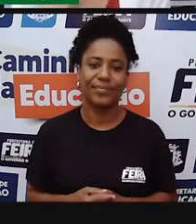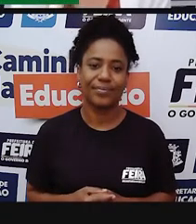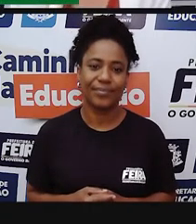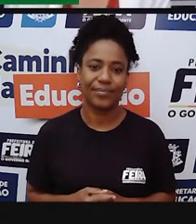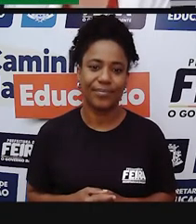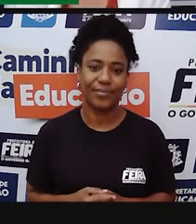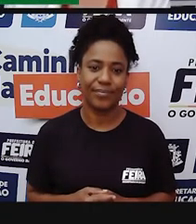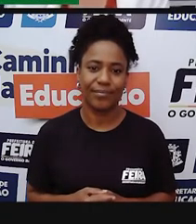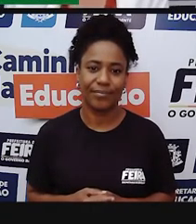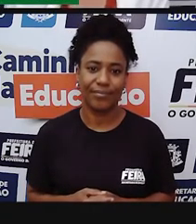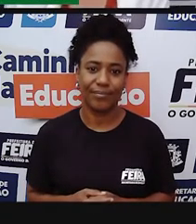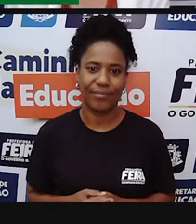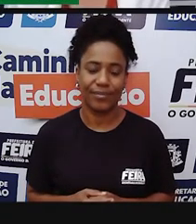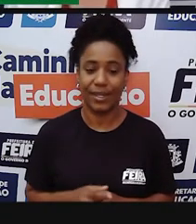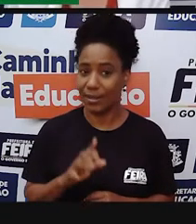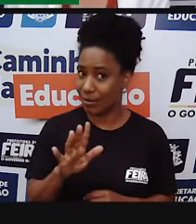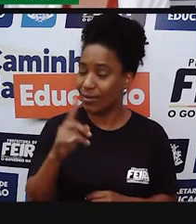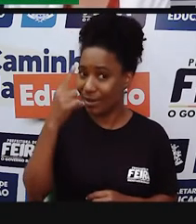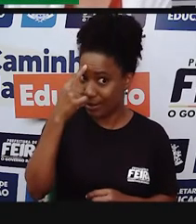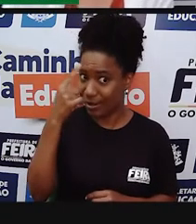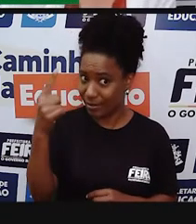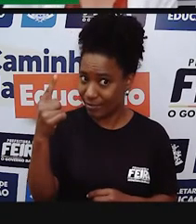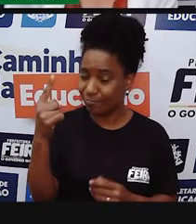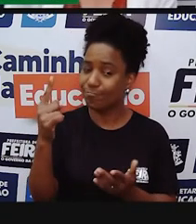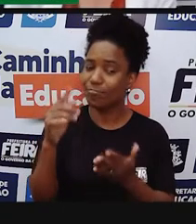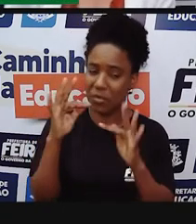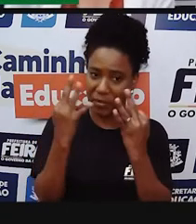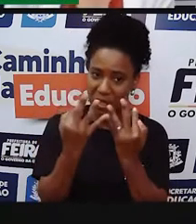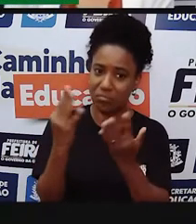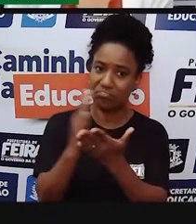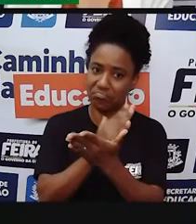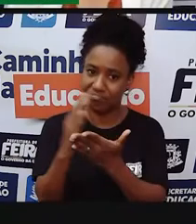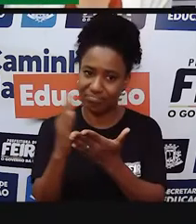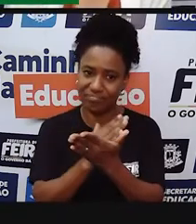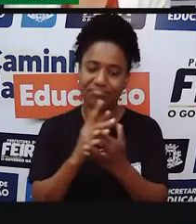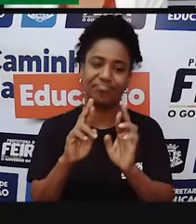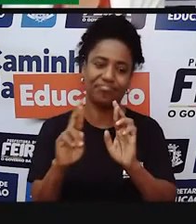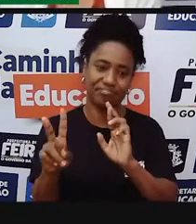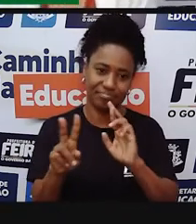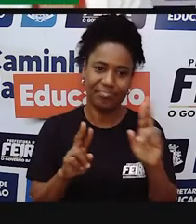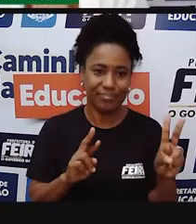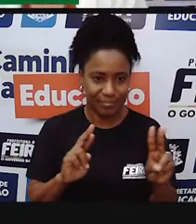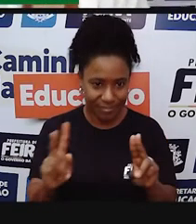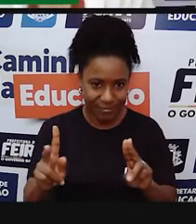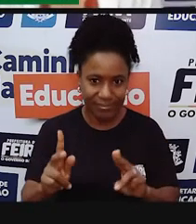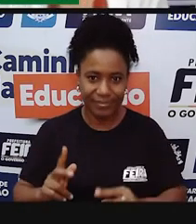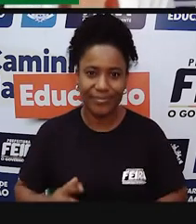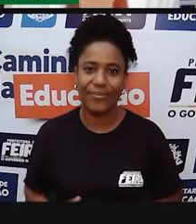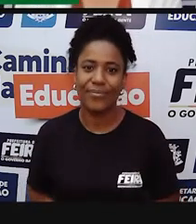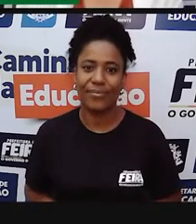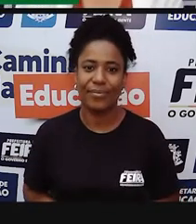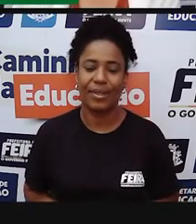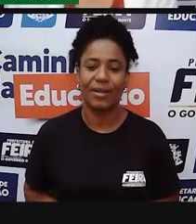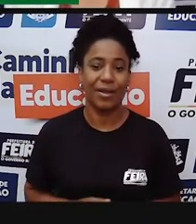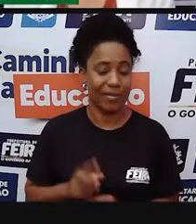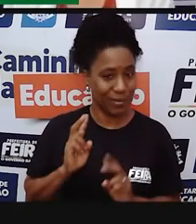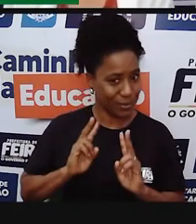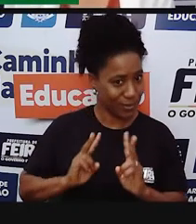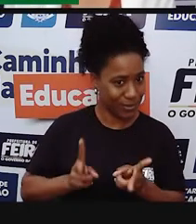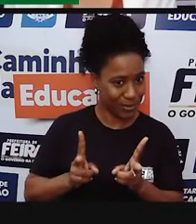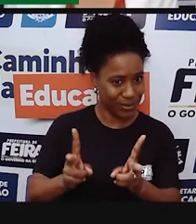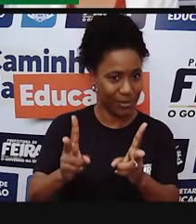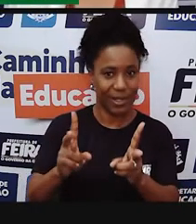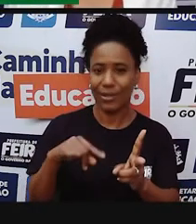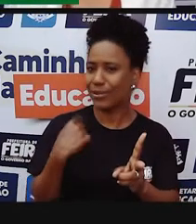Don't Forget não se esqueça ok o léxico O Que É Que Nós